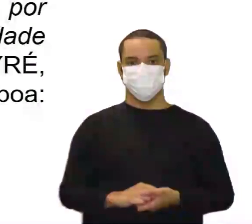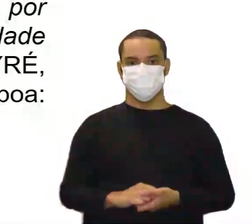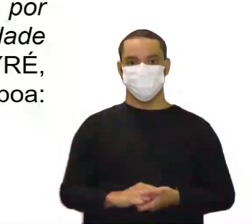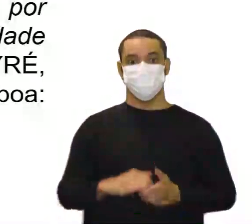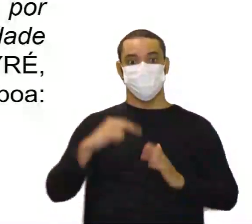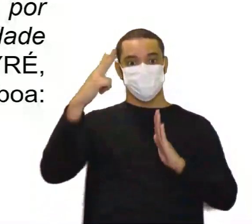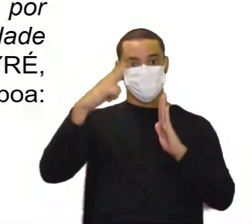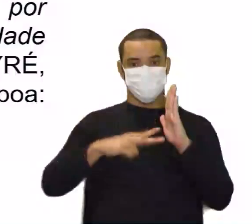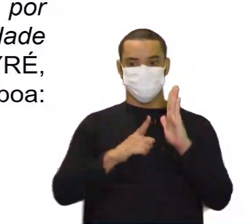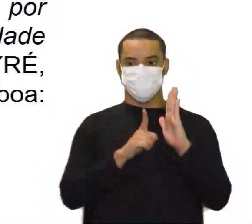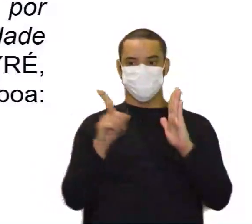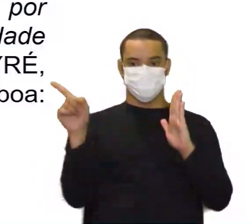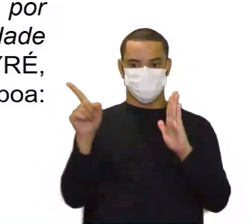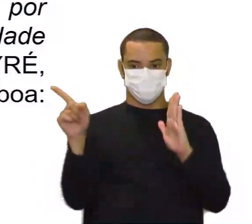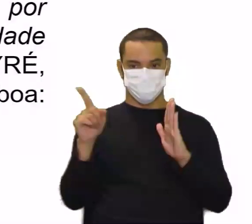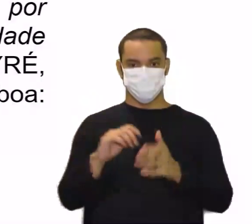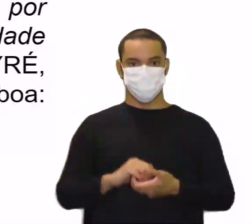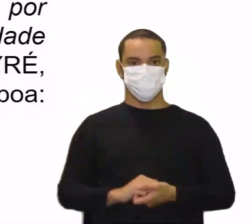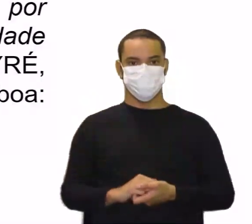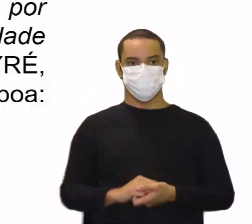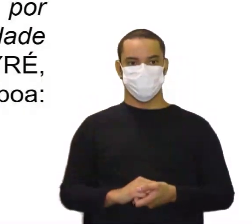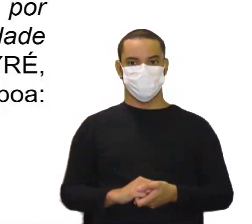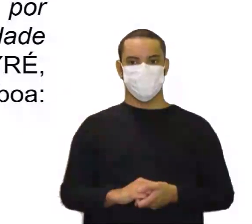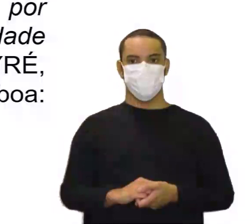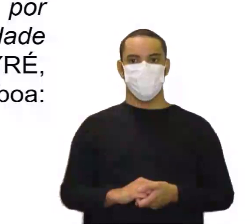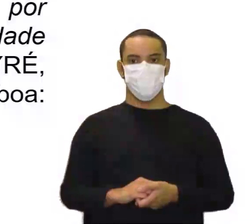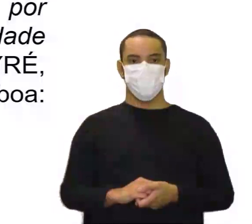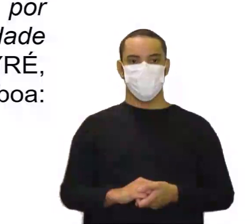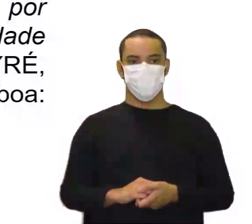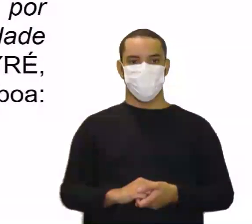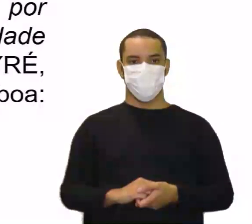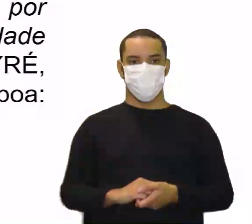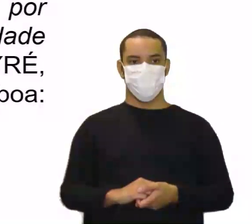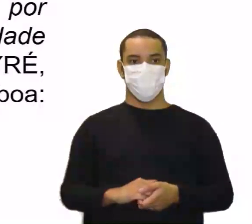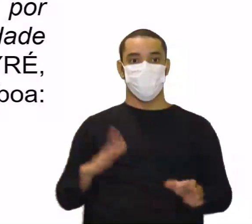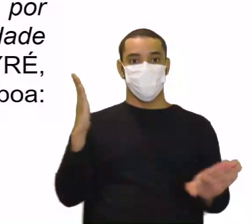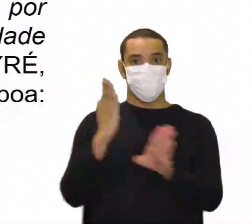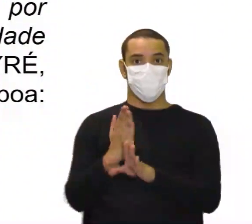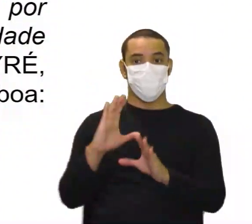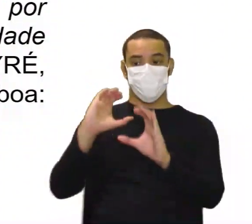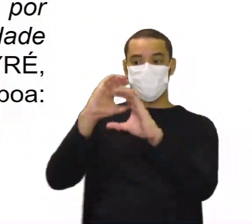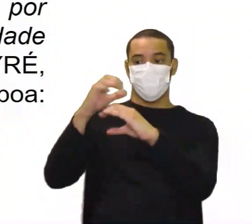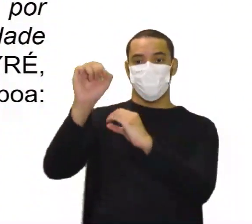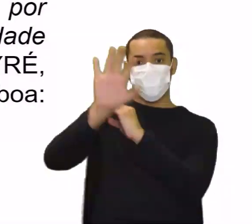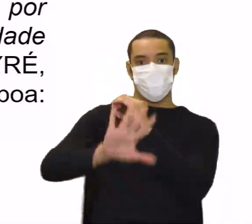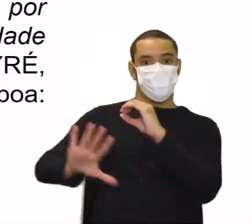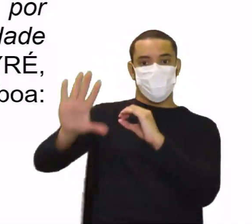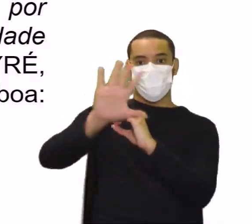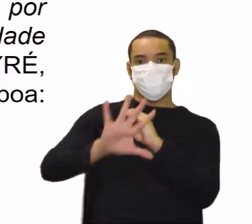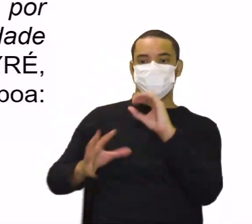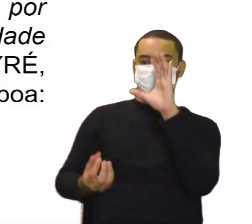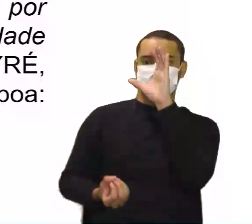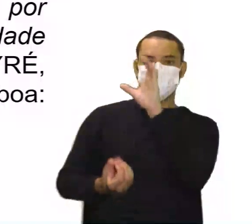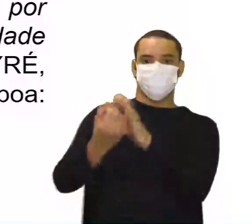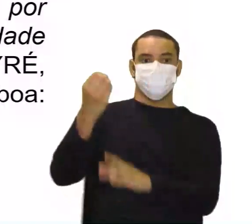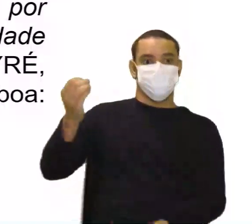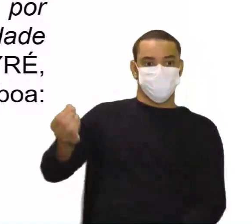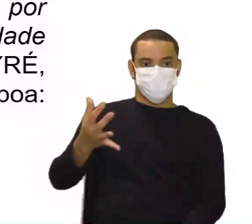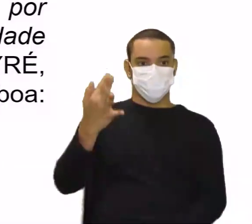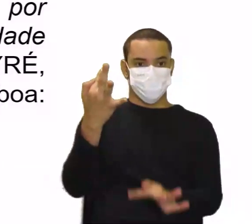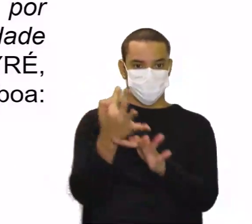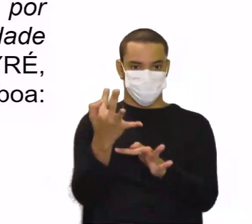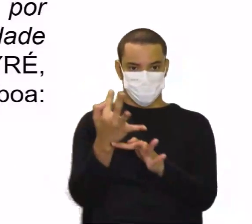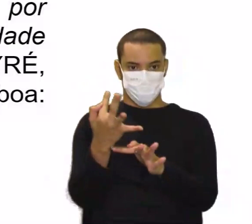Leia o trecho a seguir. É em função da astronomia que se elabora a nova